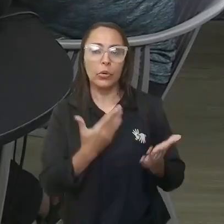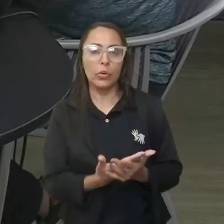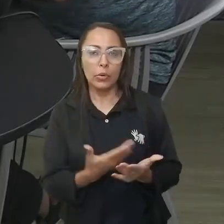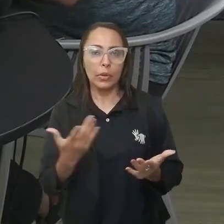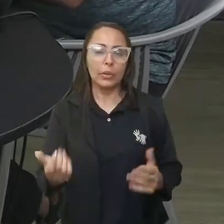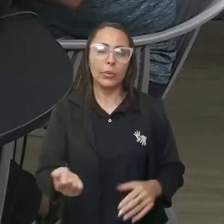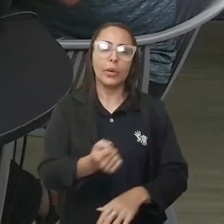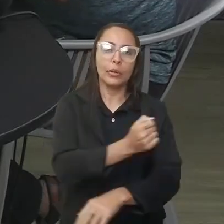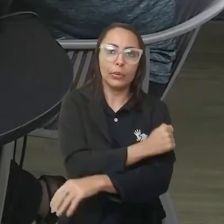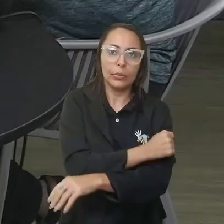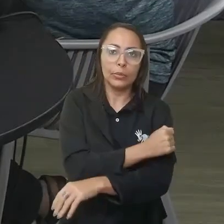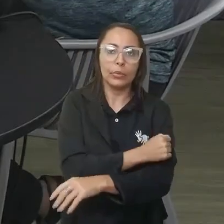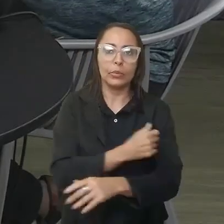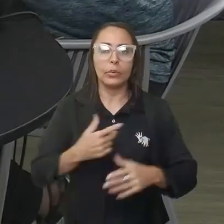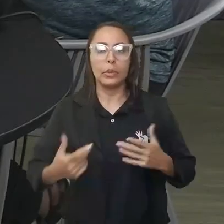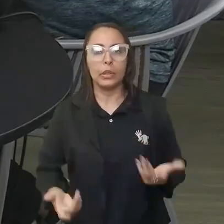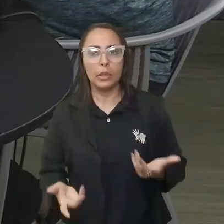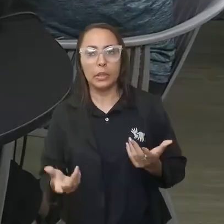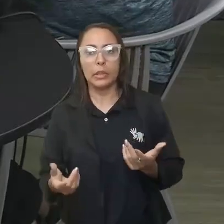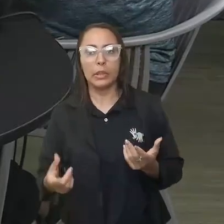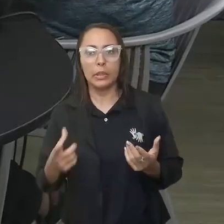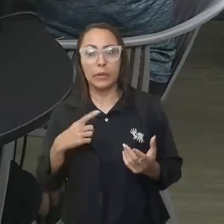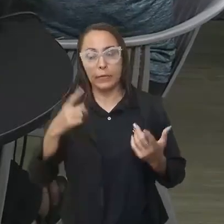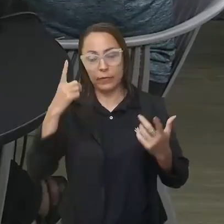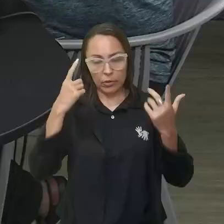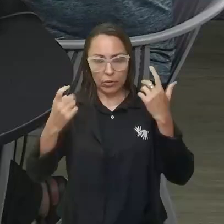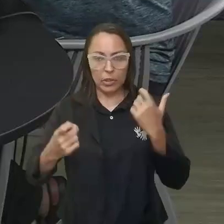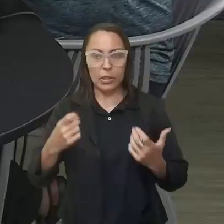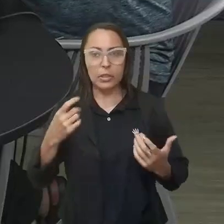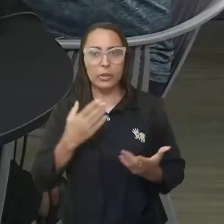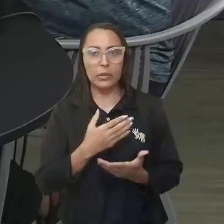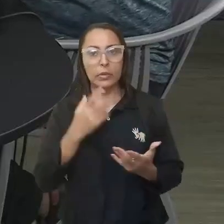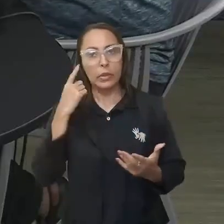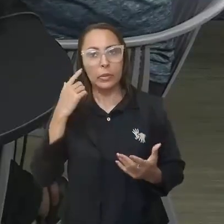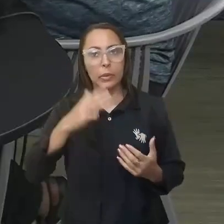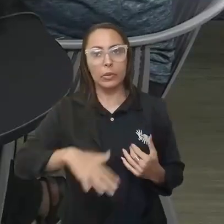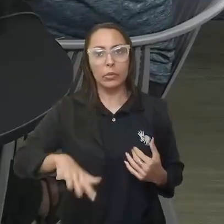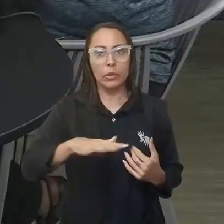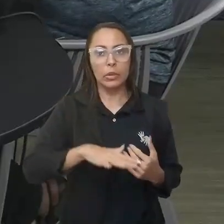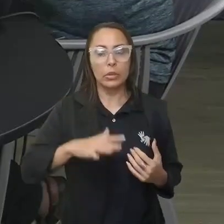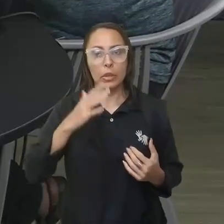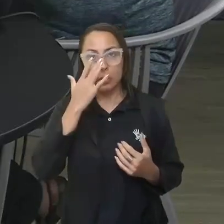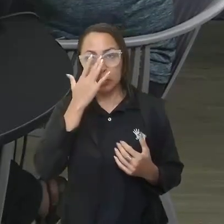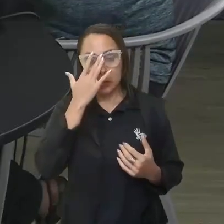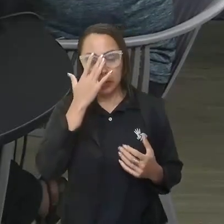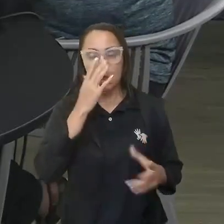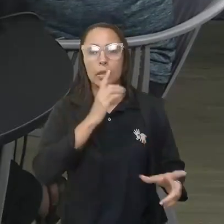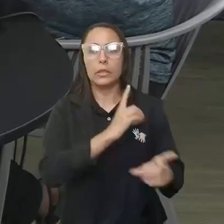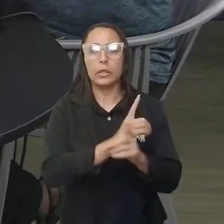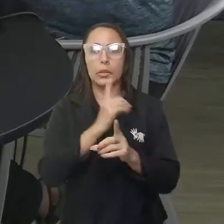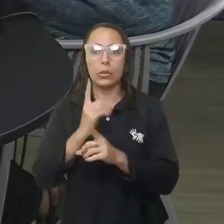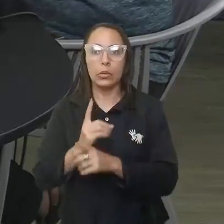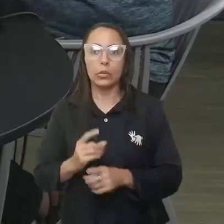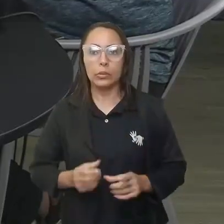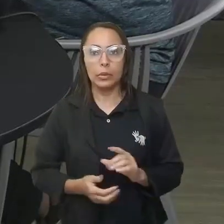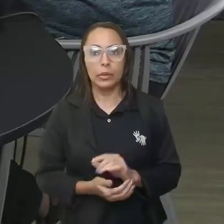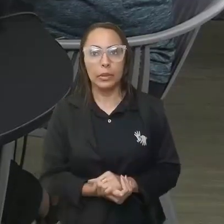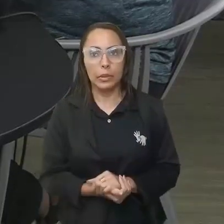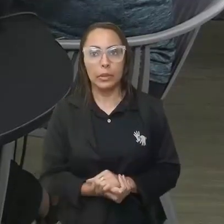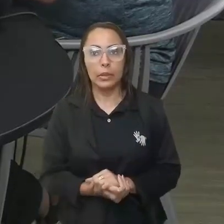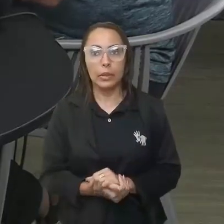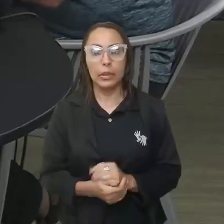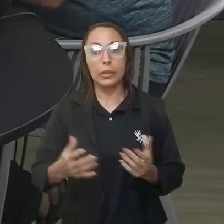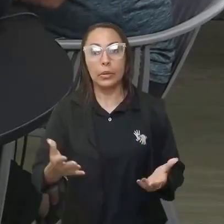estudante que sofreu uma violência física pela condição que ela se encontra, se ela é um